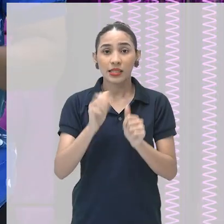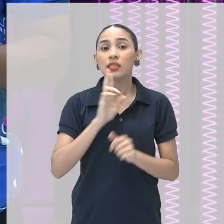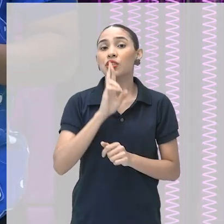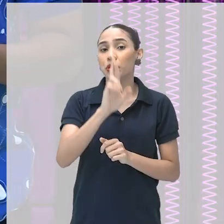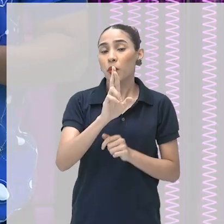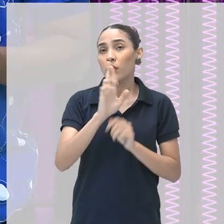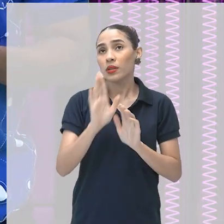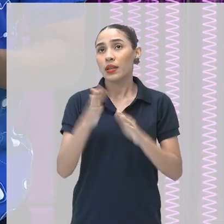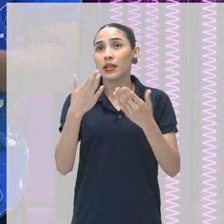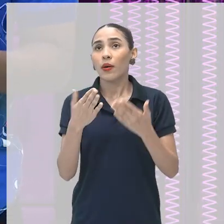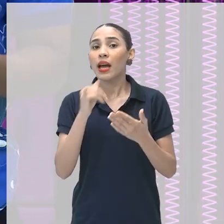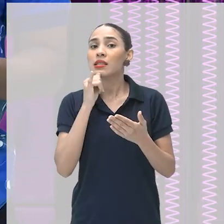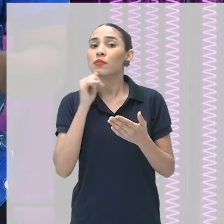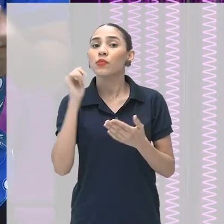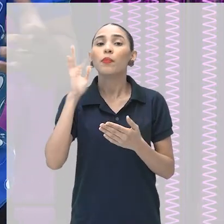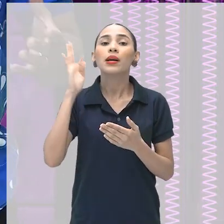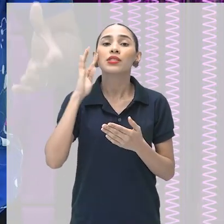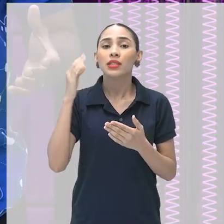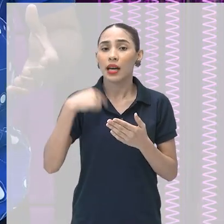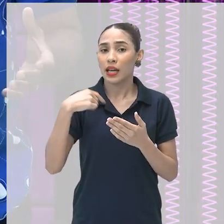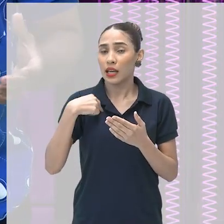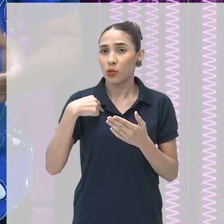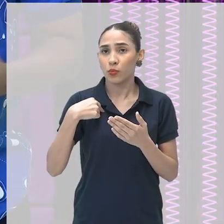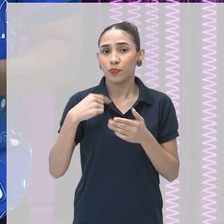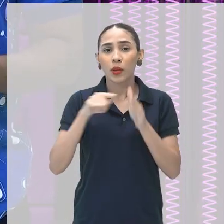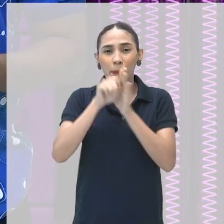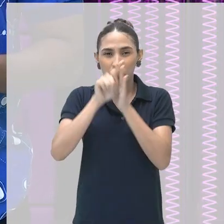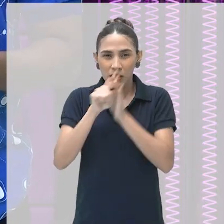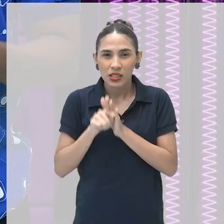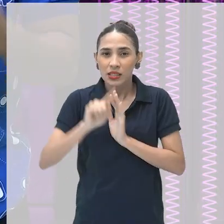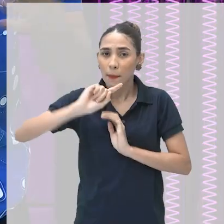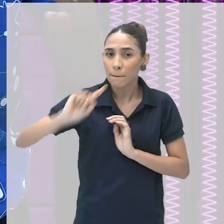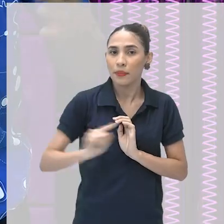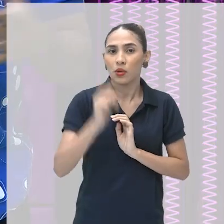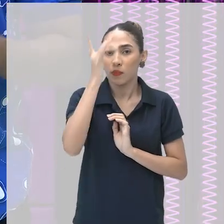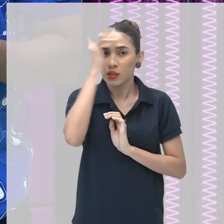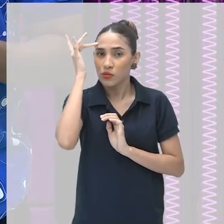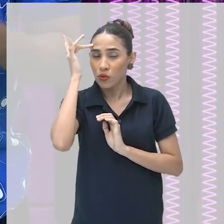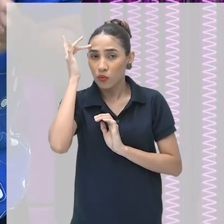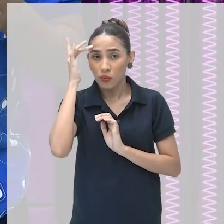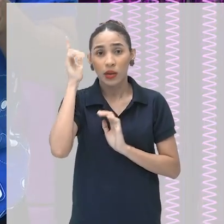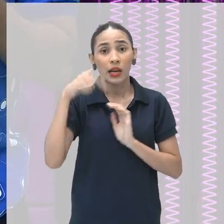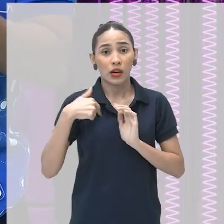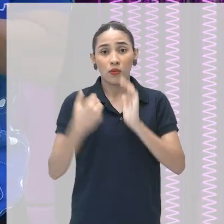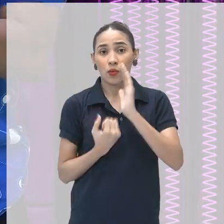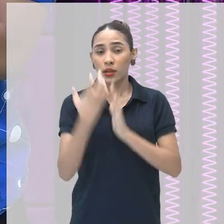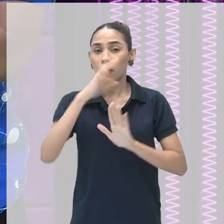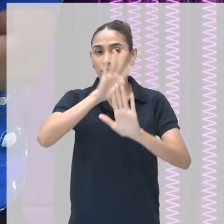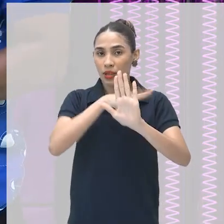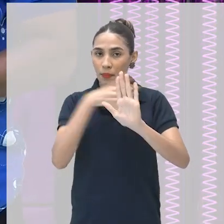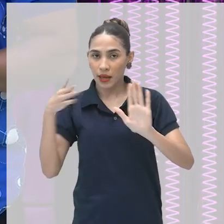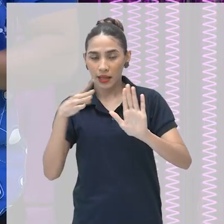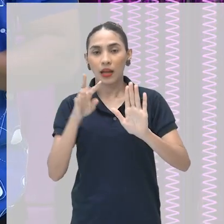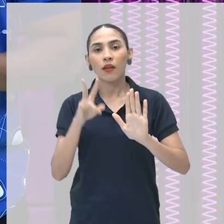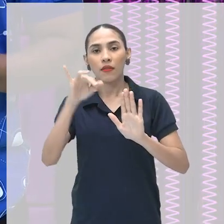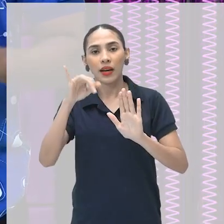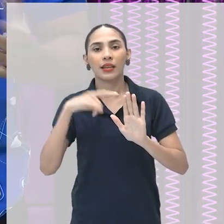exemplo, imagina que eu tenha feito uma pesquisa com 1000 pessoas. Então, eu vou ter uma tabela lá, onde vai ter